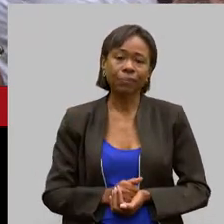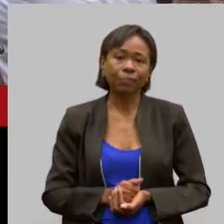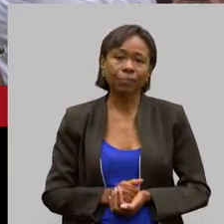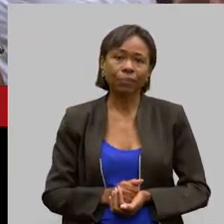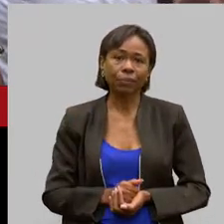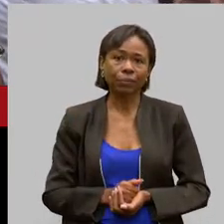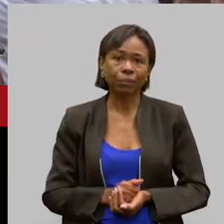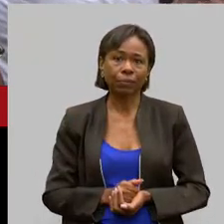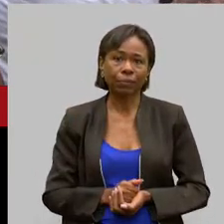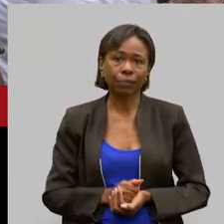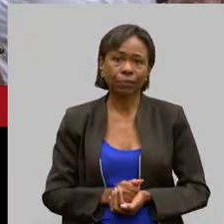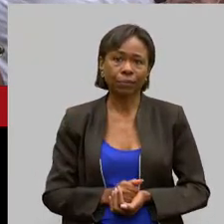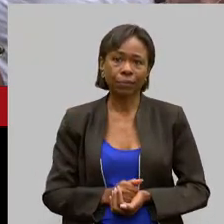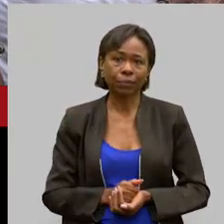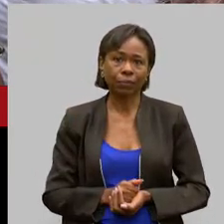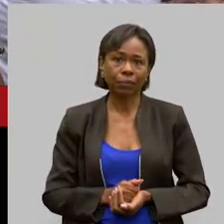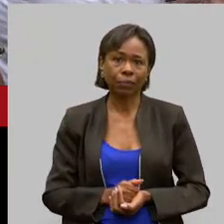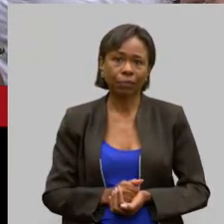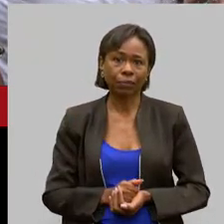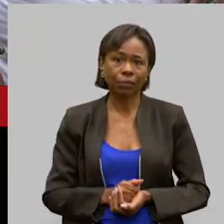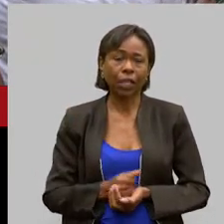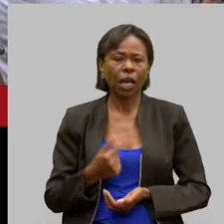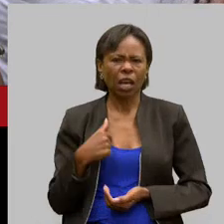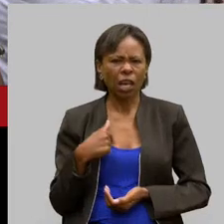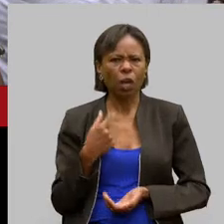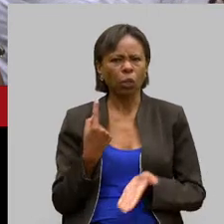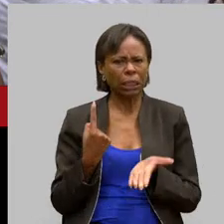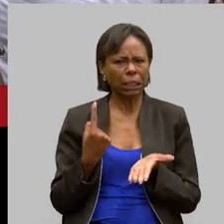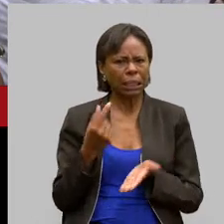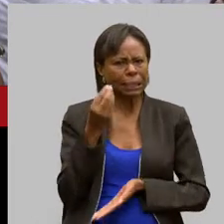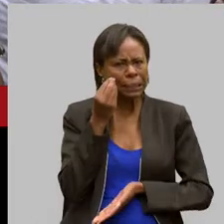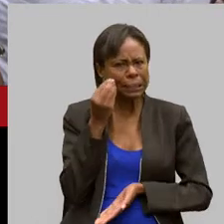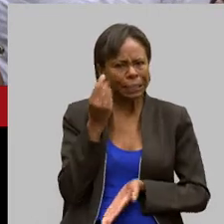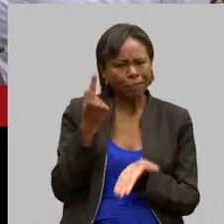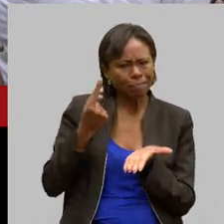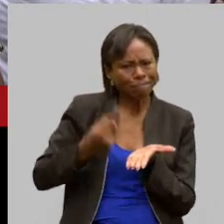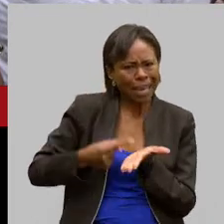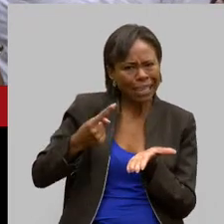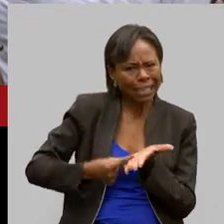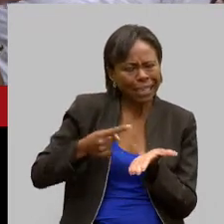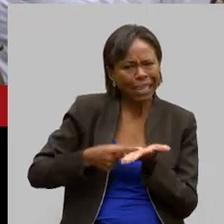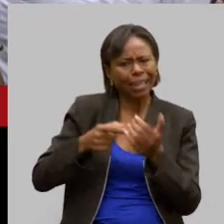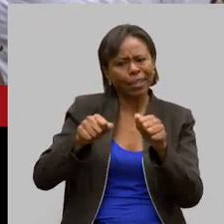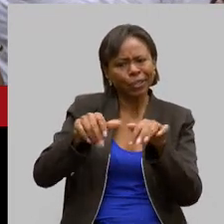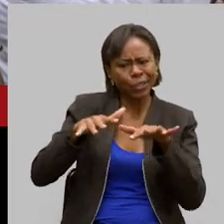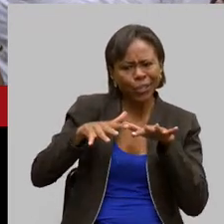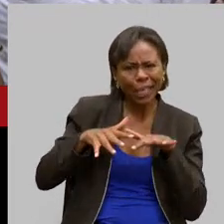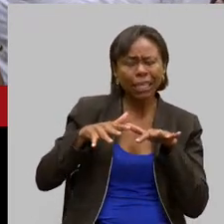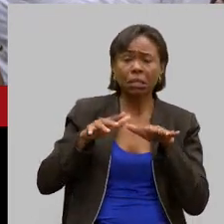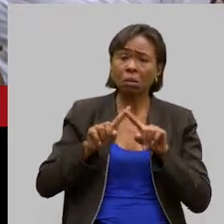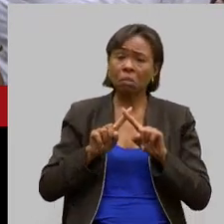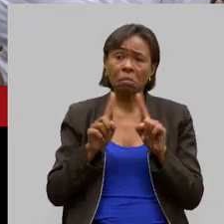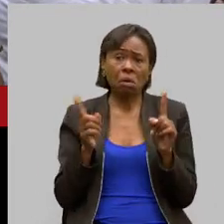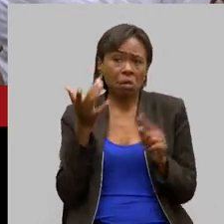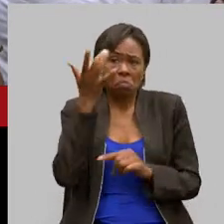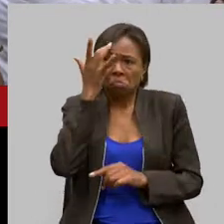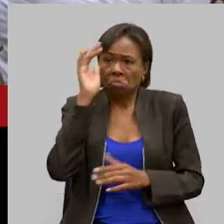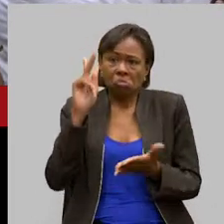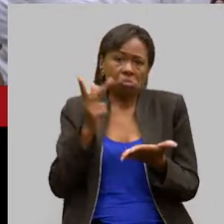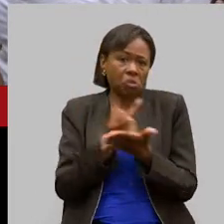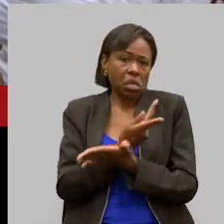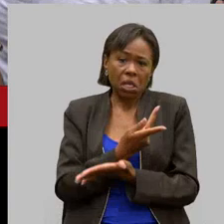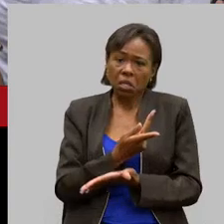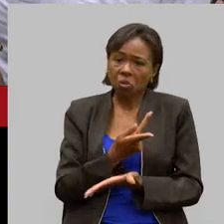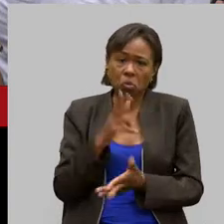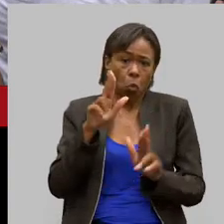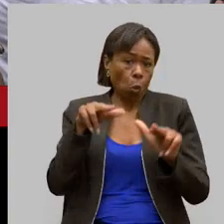eh eu tenho tentado marcar a Tribuna porque foi assim que nós começamos mas eu não sei o que acontece que as minhas tribunas